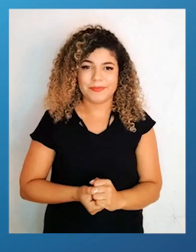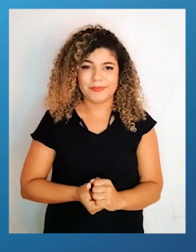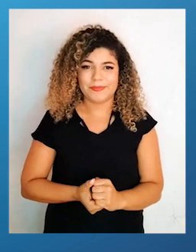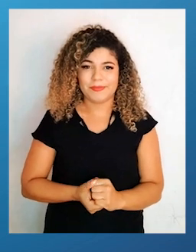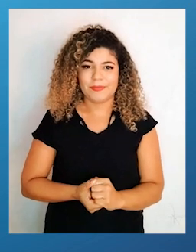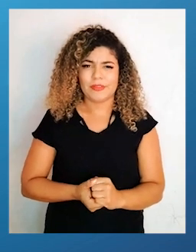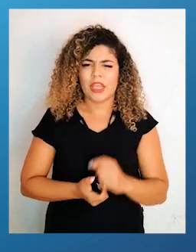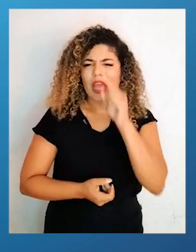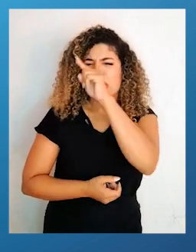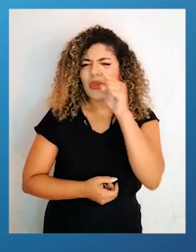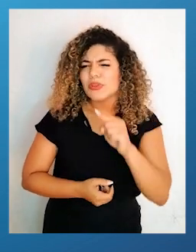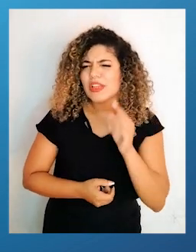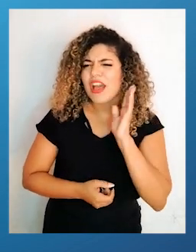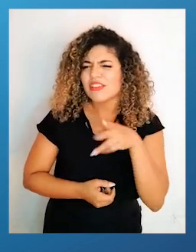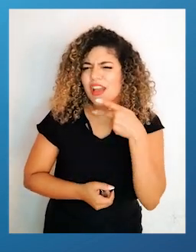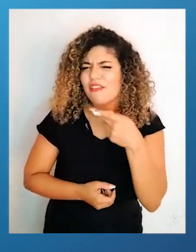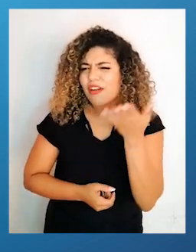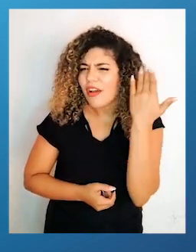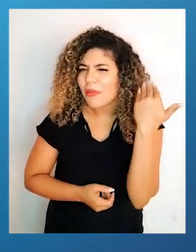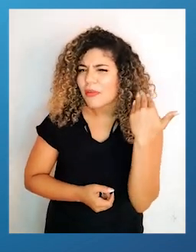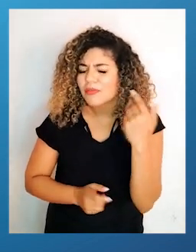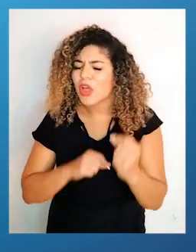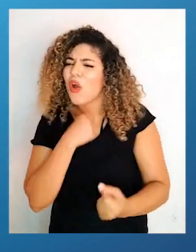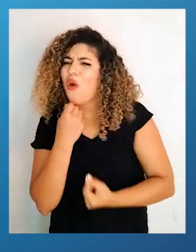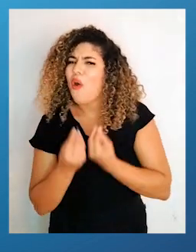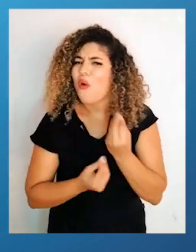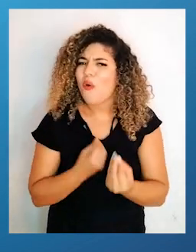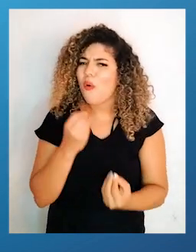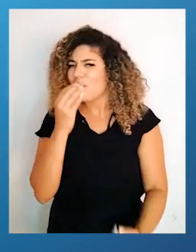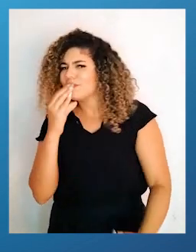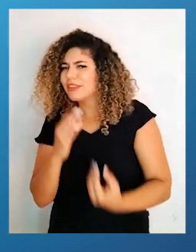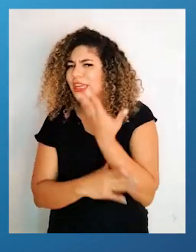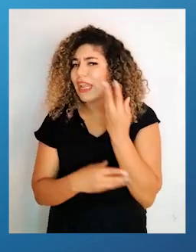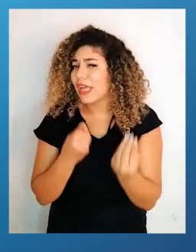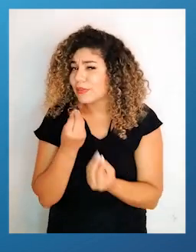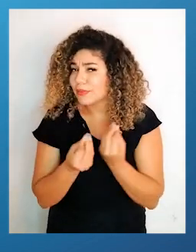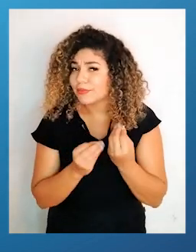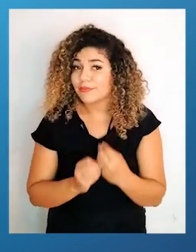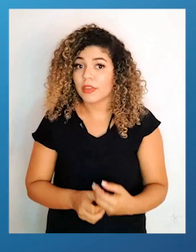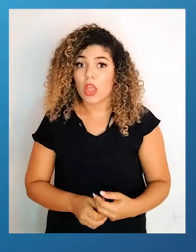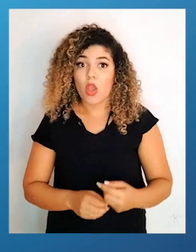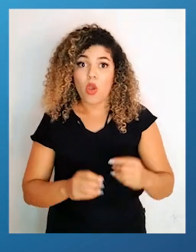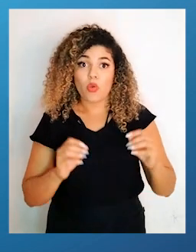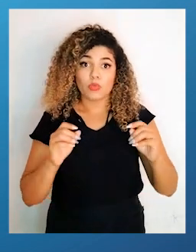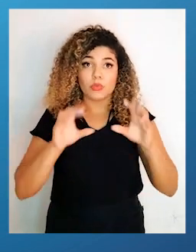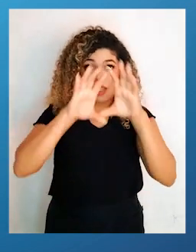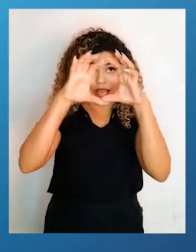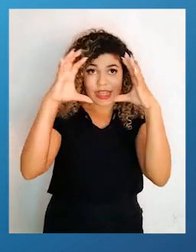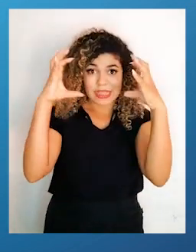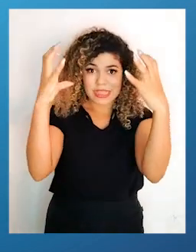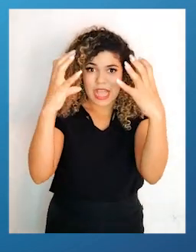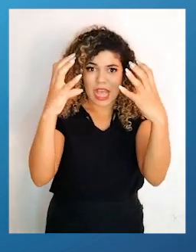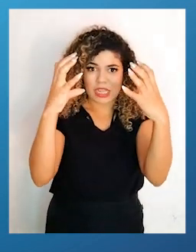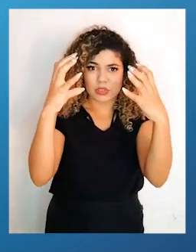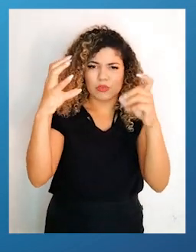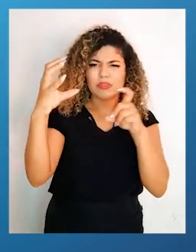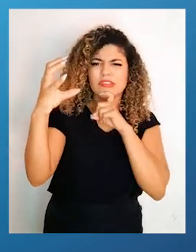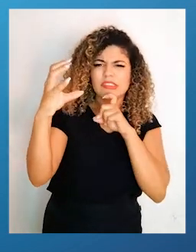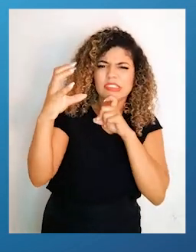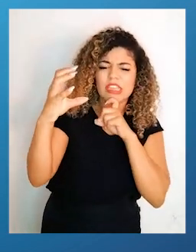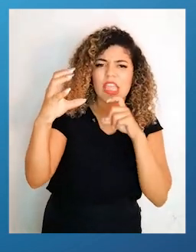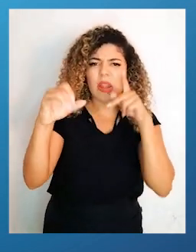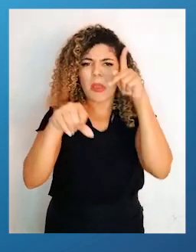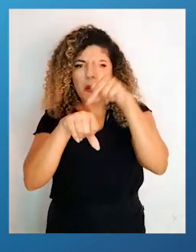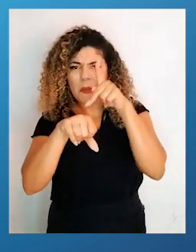E os raios que comentamos no início da aula? Como são formados? Os choques entre as partículas que estão dentro das nuvens, cristais de